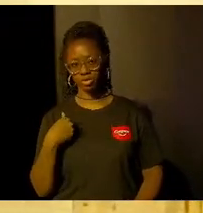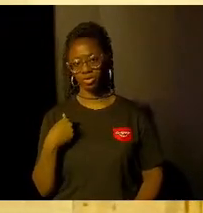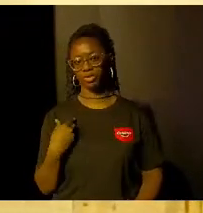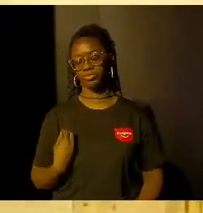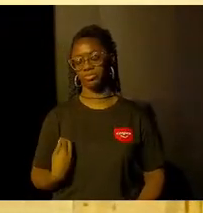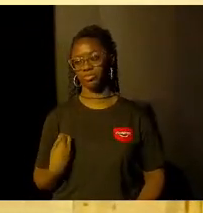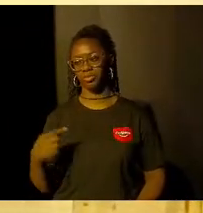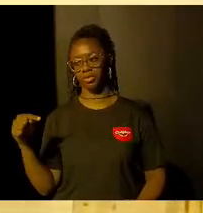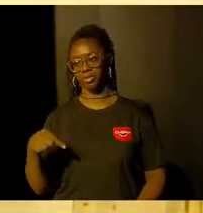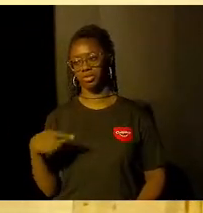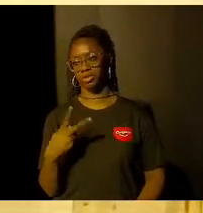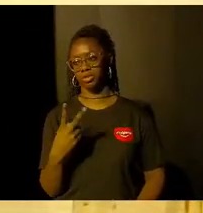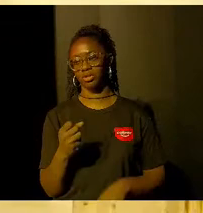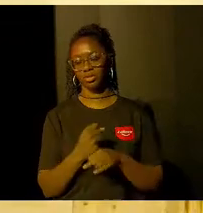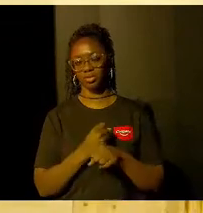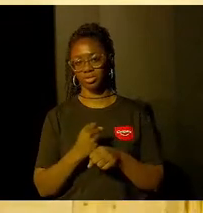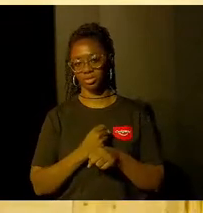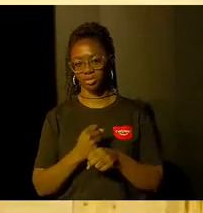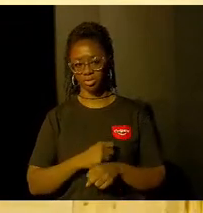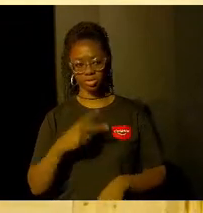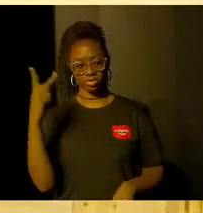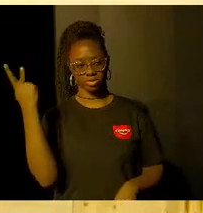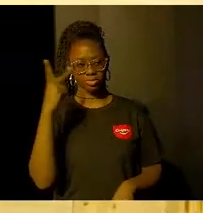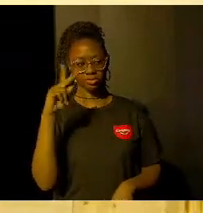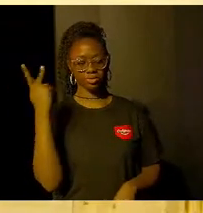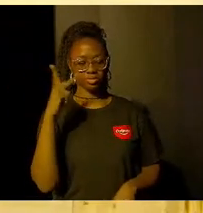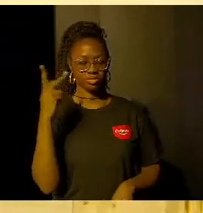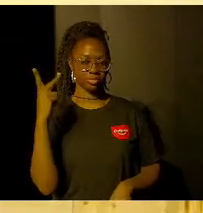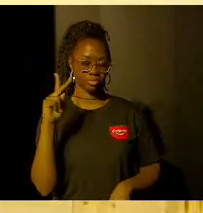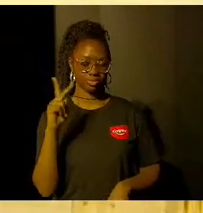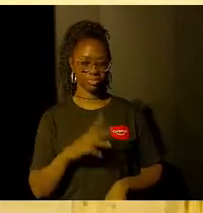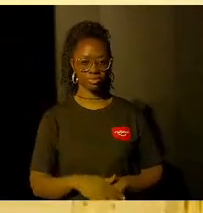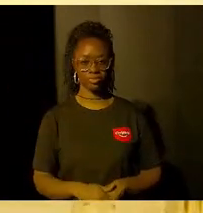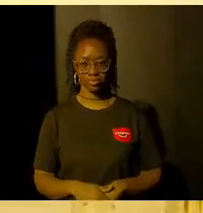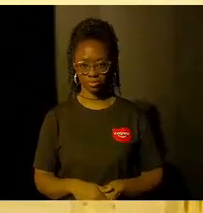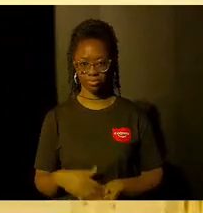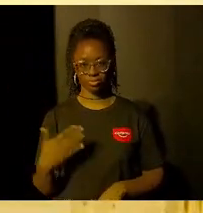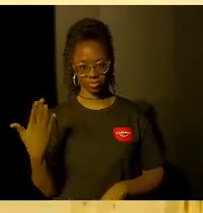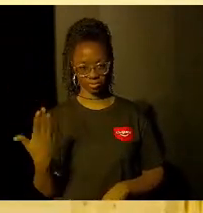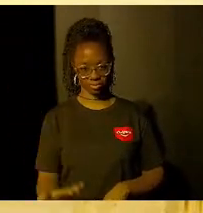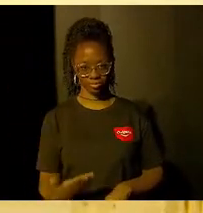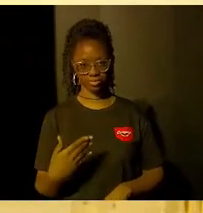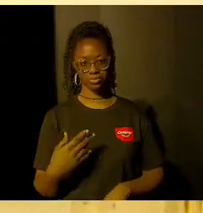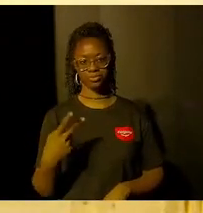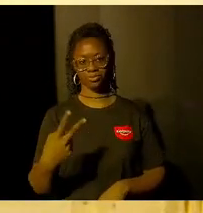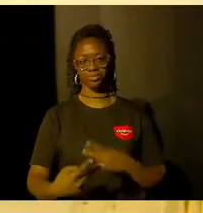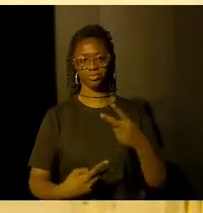anos estar aqui a Celebrar os 40 anos da minha nora também para mim um grande orgulho